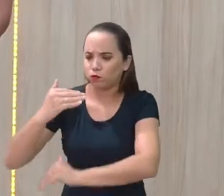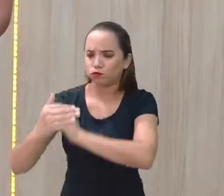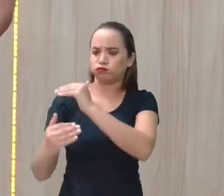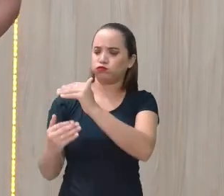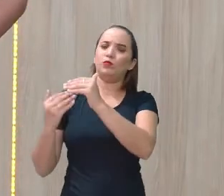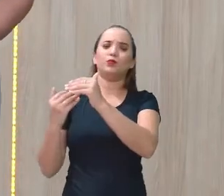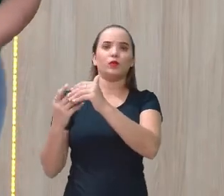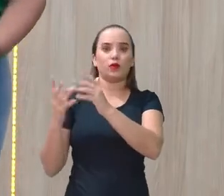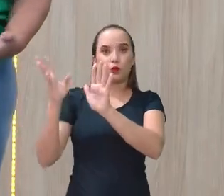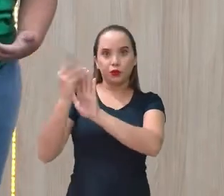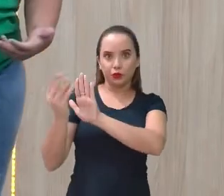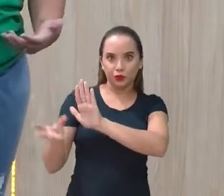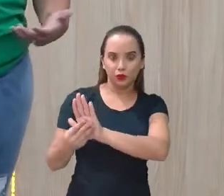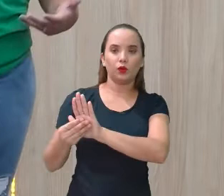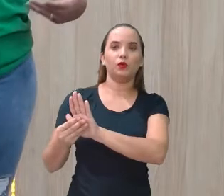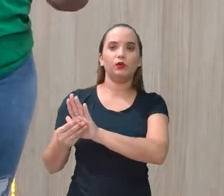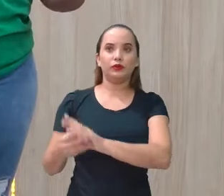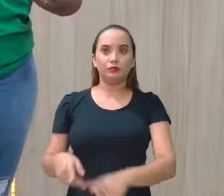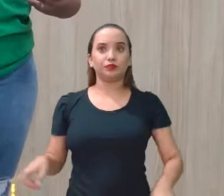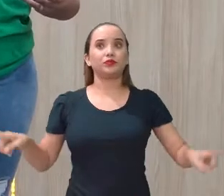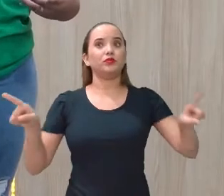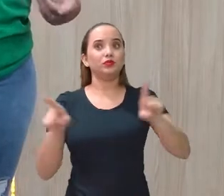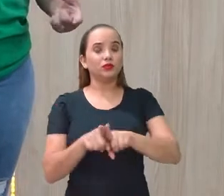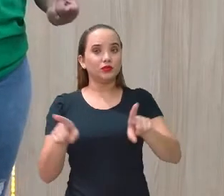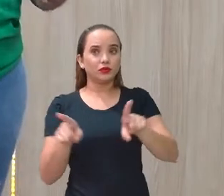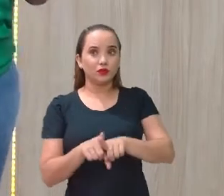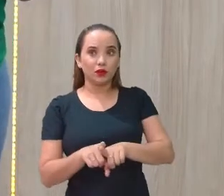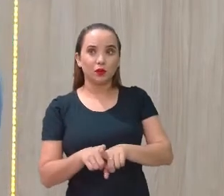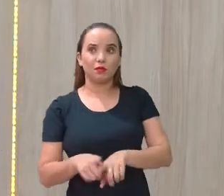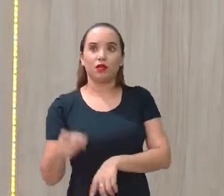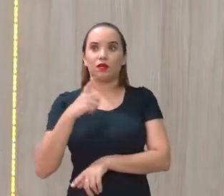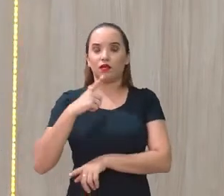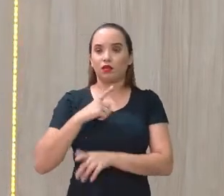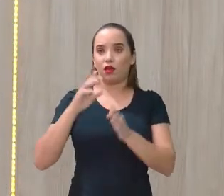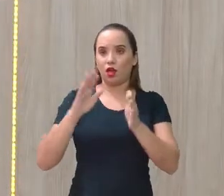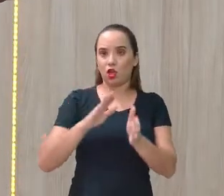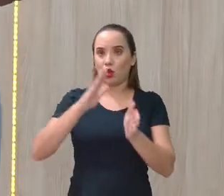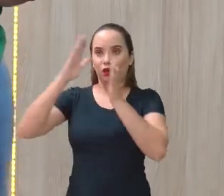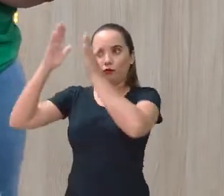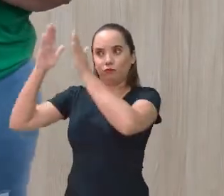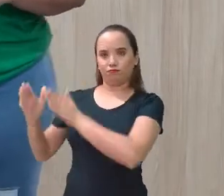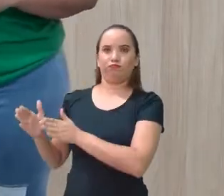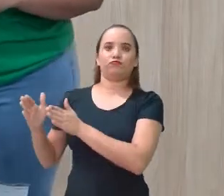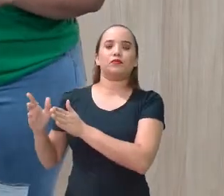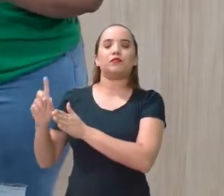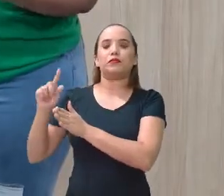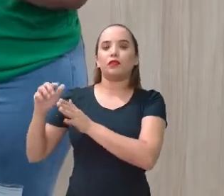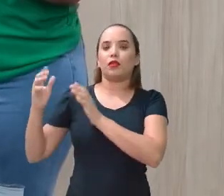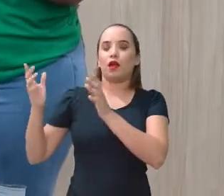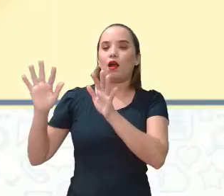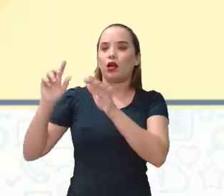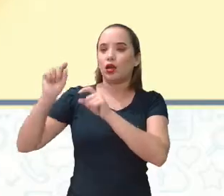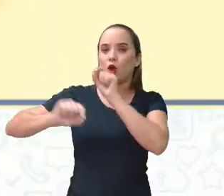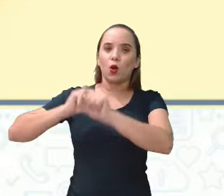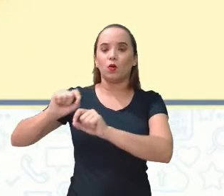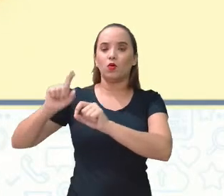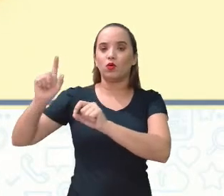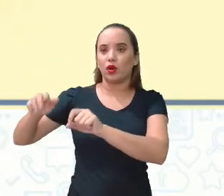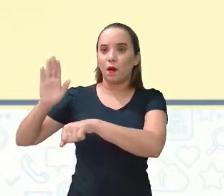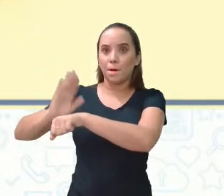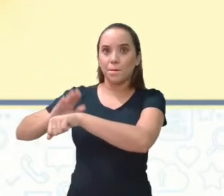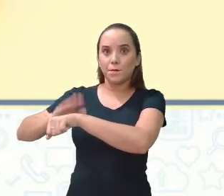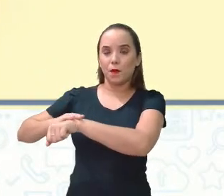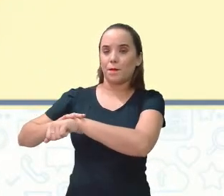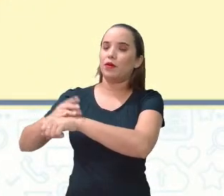desenvolvendo, certo? E aí, a gente também tem, depois disso, a fase de recapitulação e